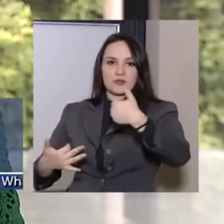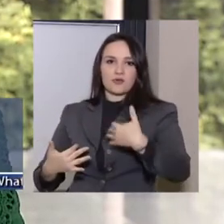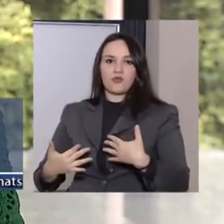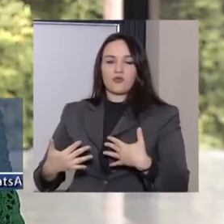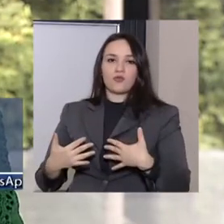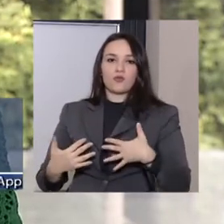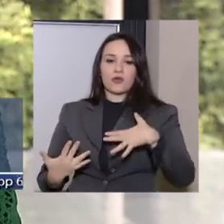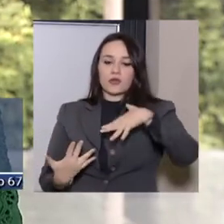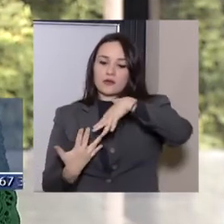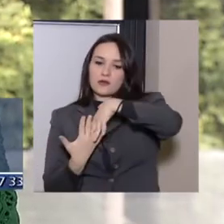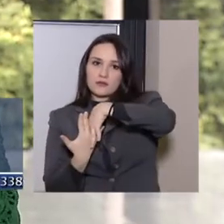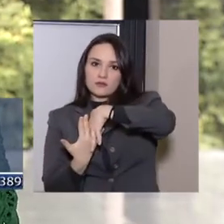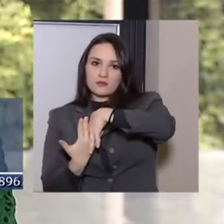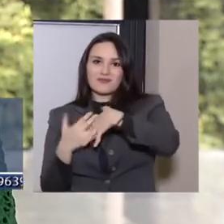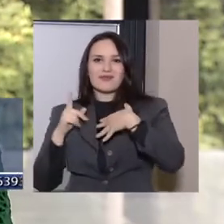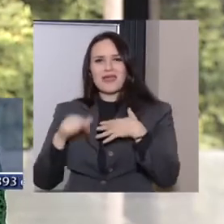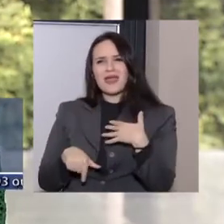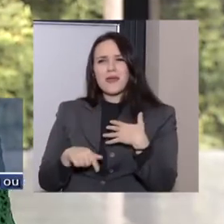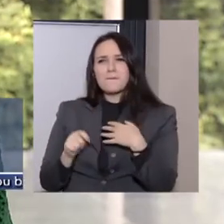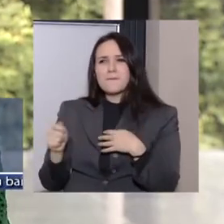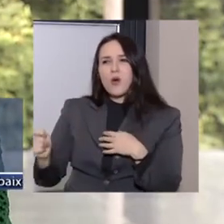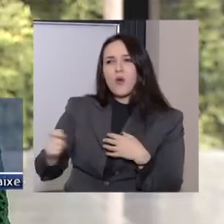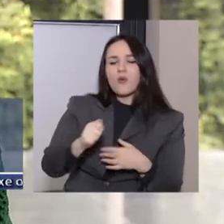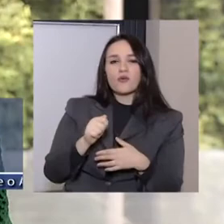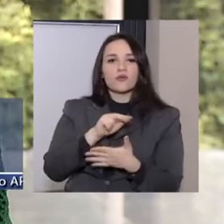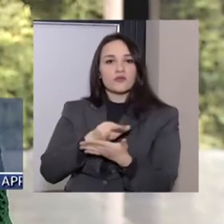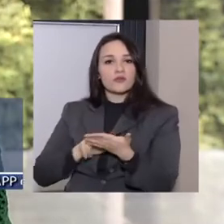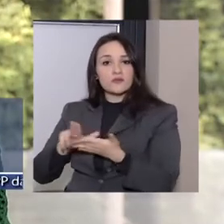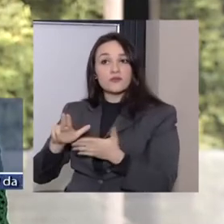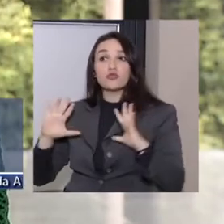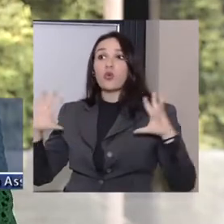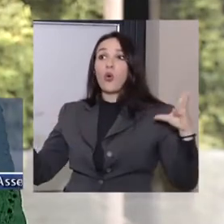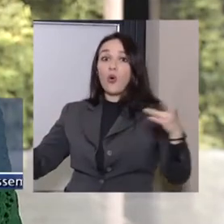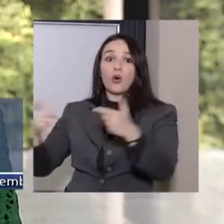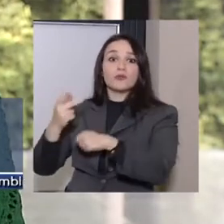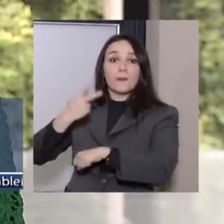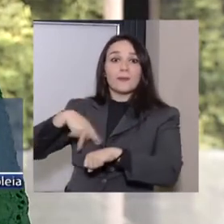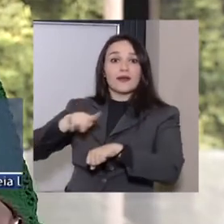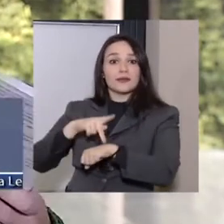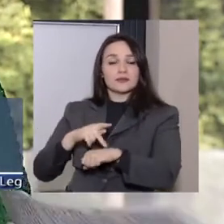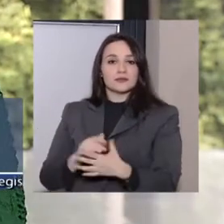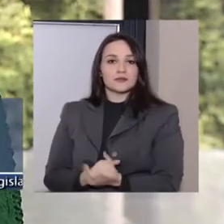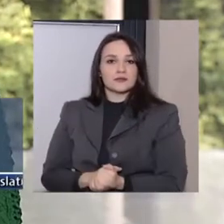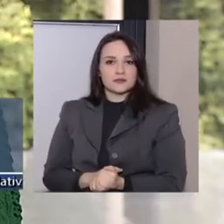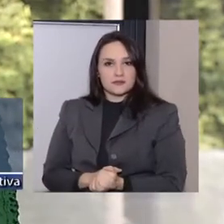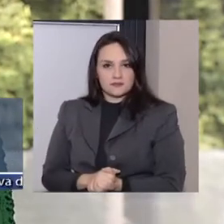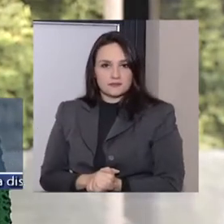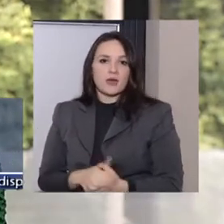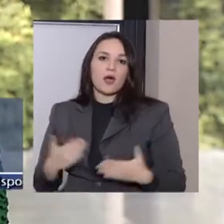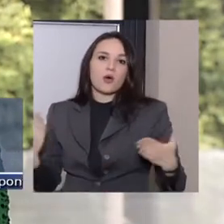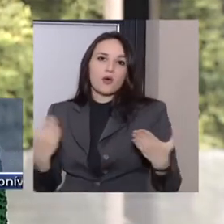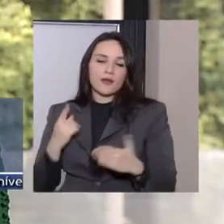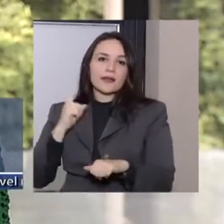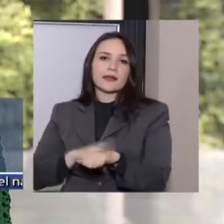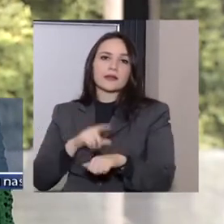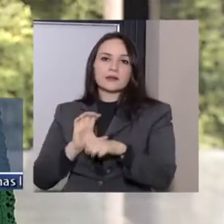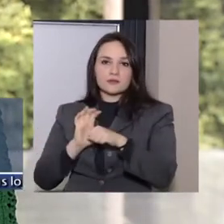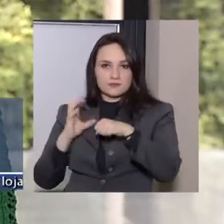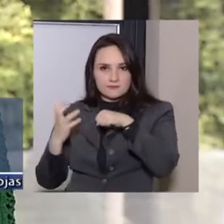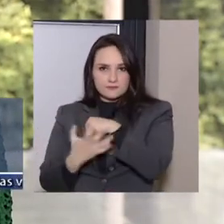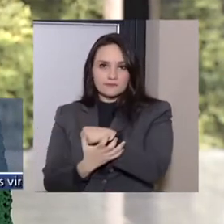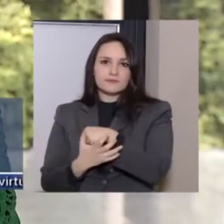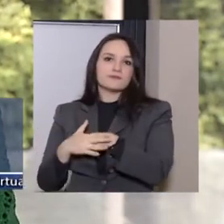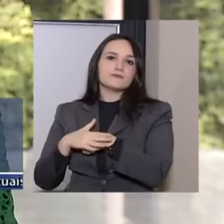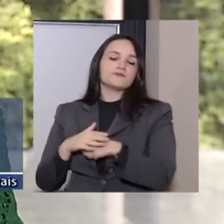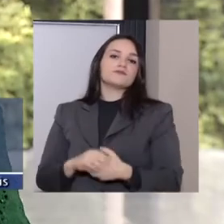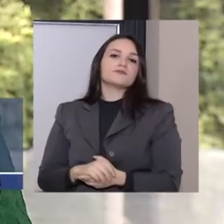Universidade Federal foi uma das poucas universidades do país, diante dessa pandemia que a gente enfrenta